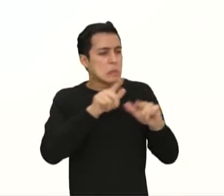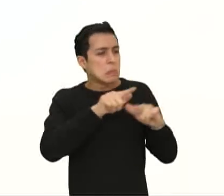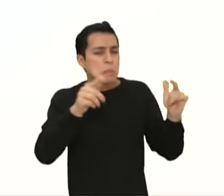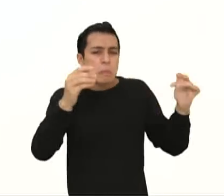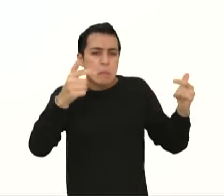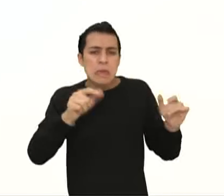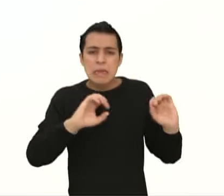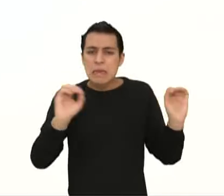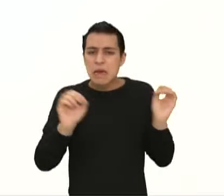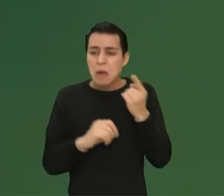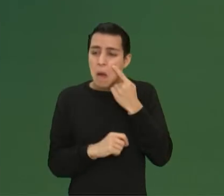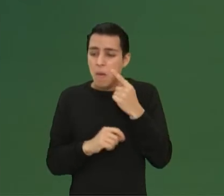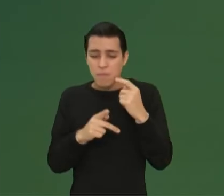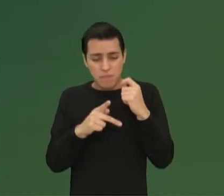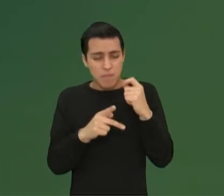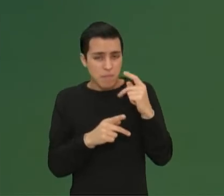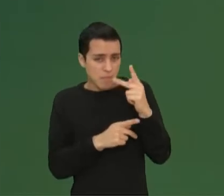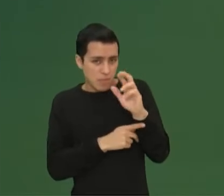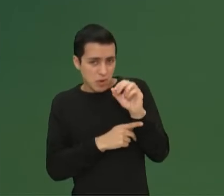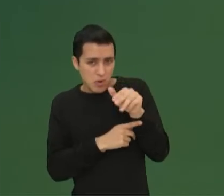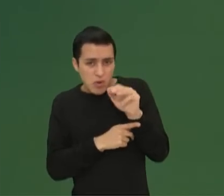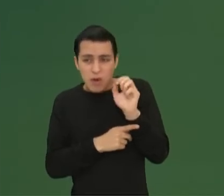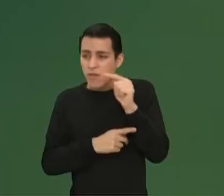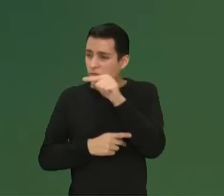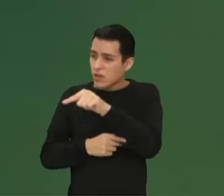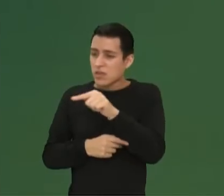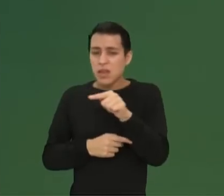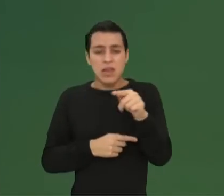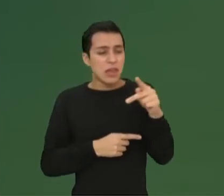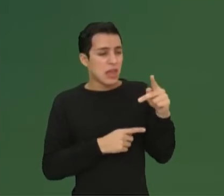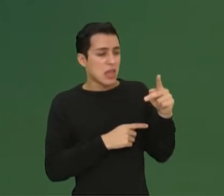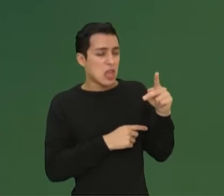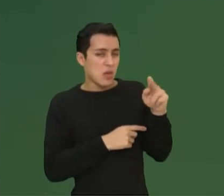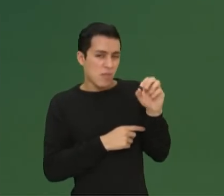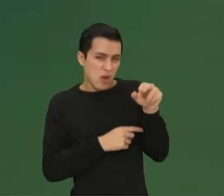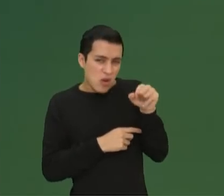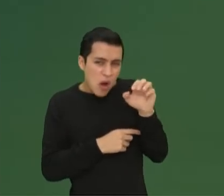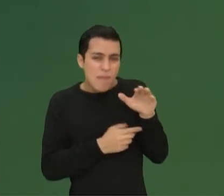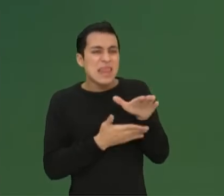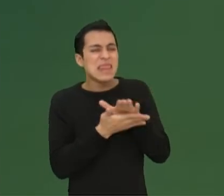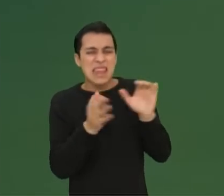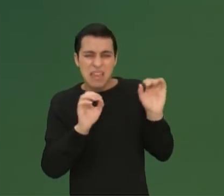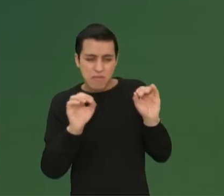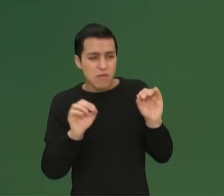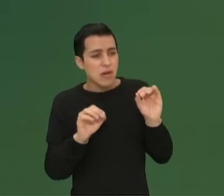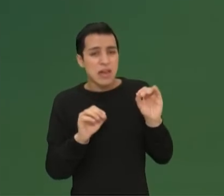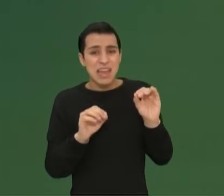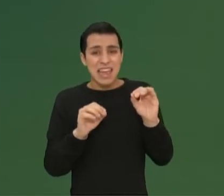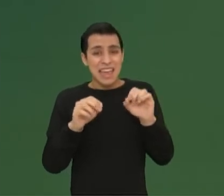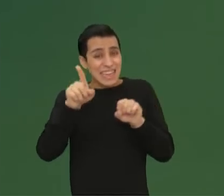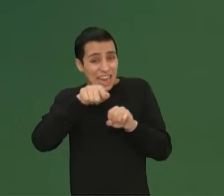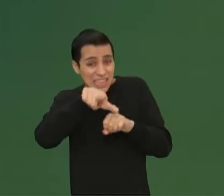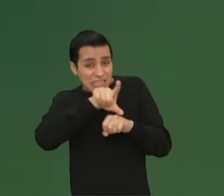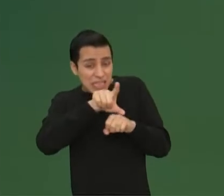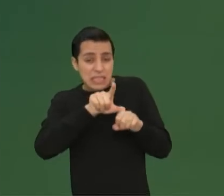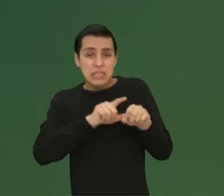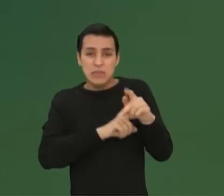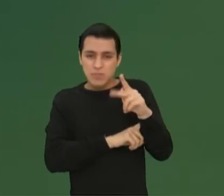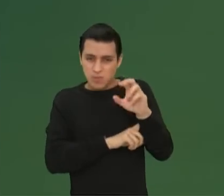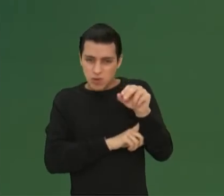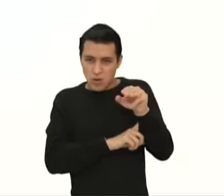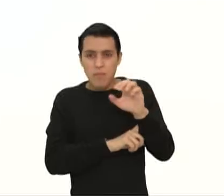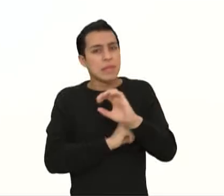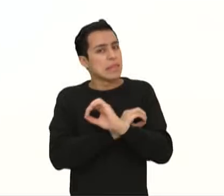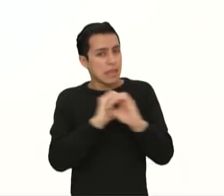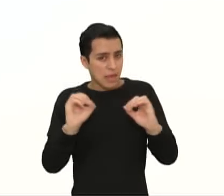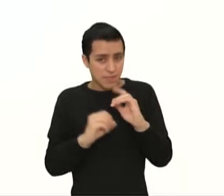lugar. Temos o pronome você e o pronome nenhum, certo? Não ocorre crase antes de pronome.